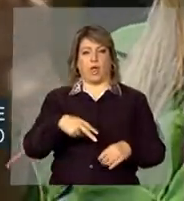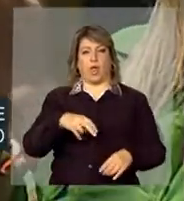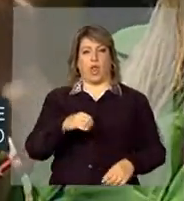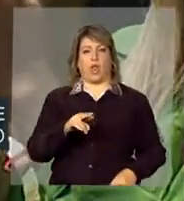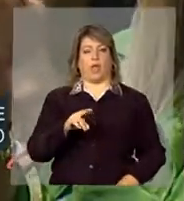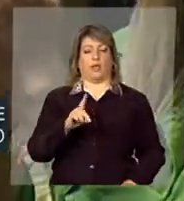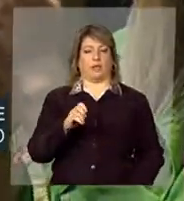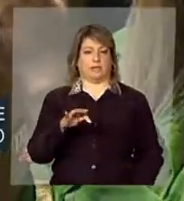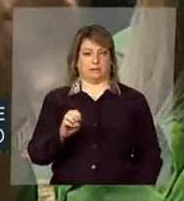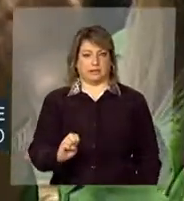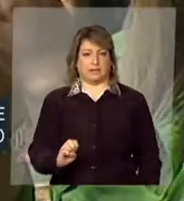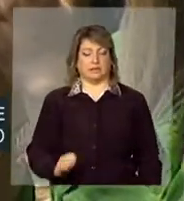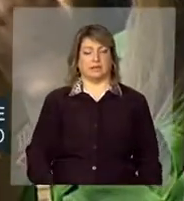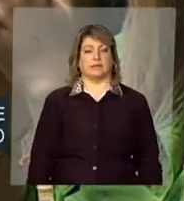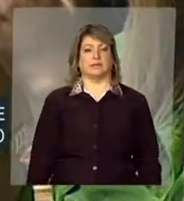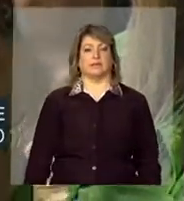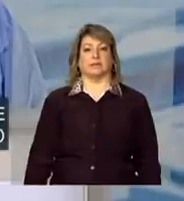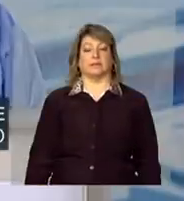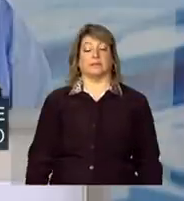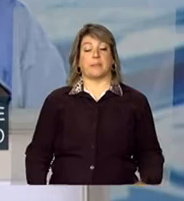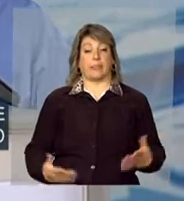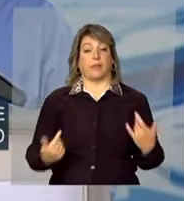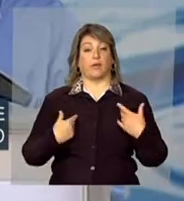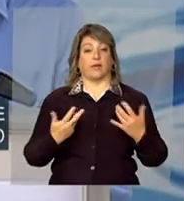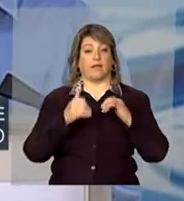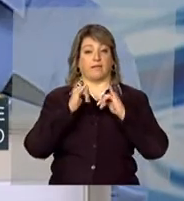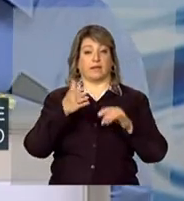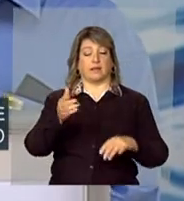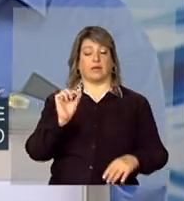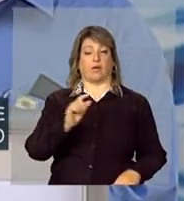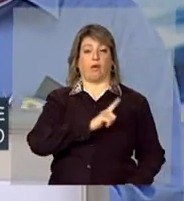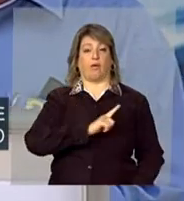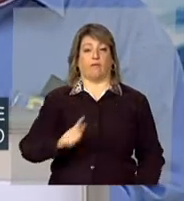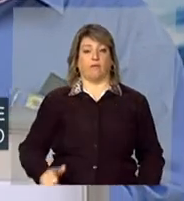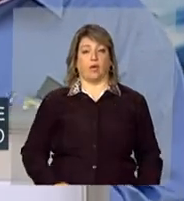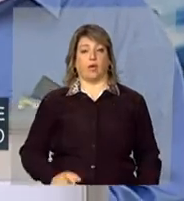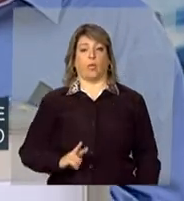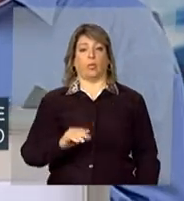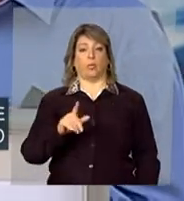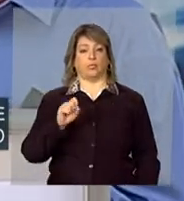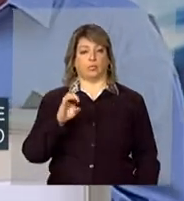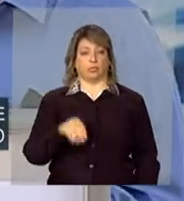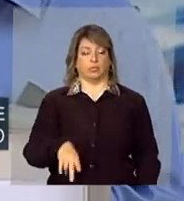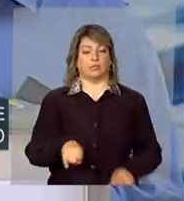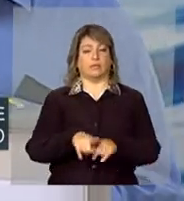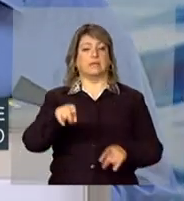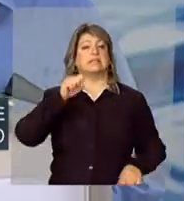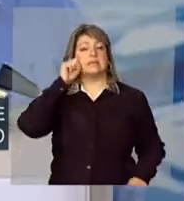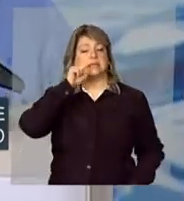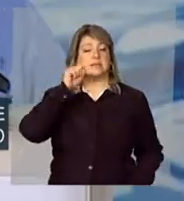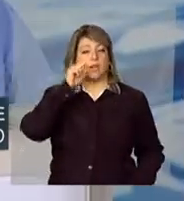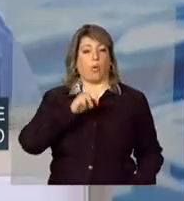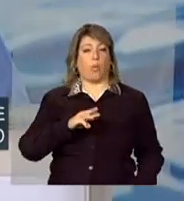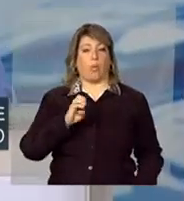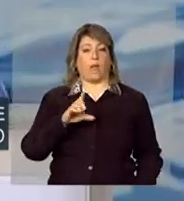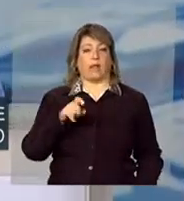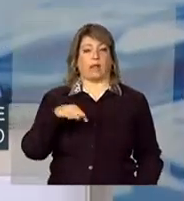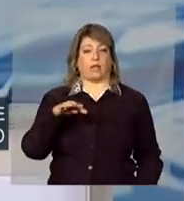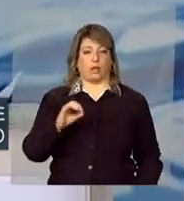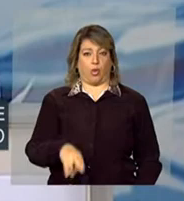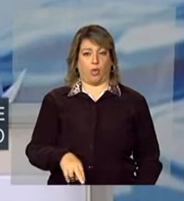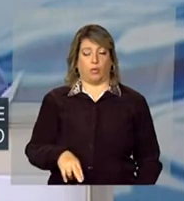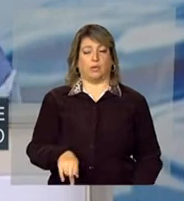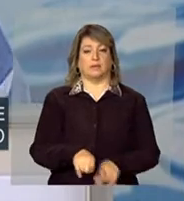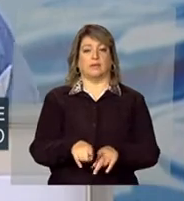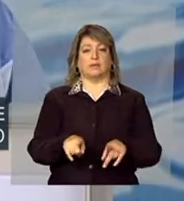queria dizer ao governador Wilson Martins, ao senador Wellington Dias,